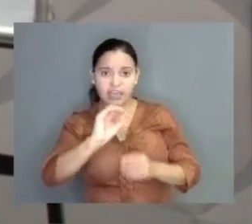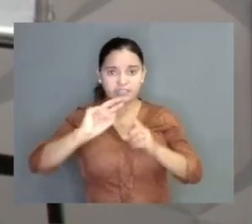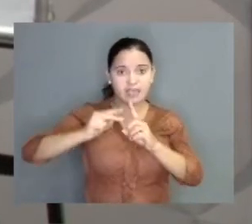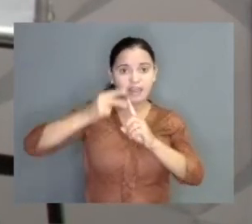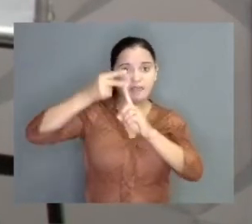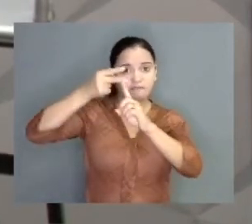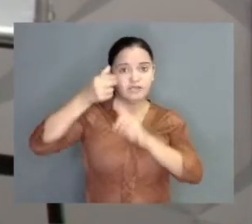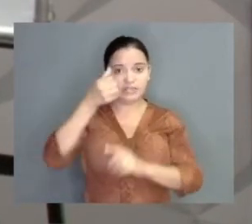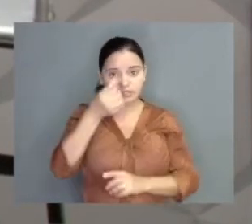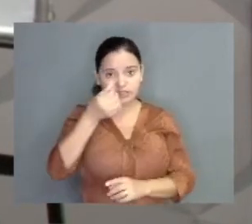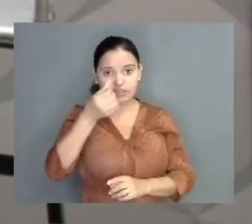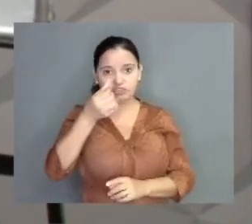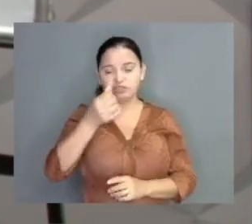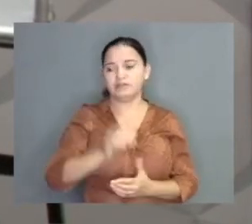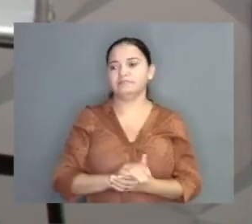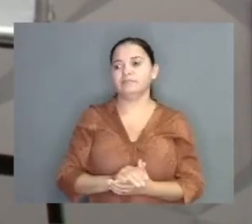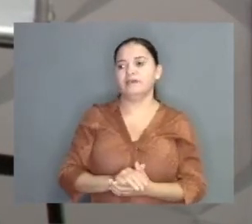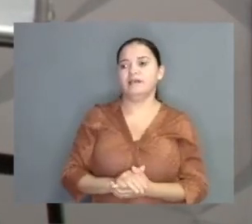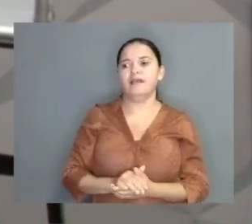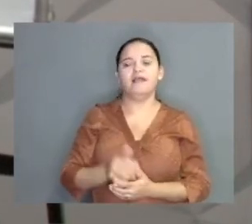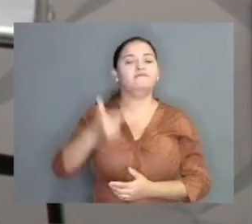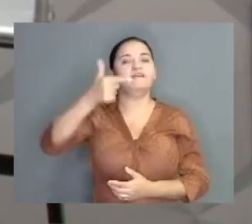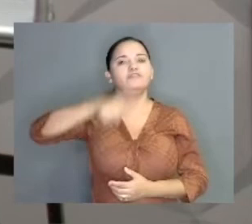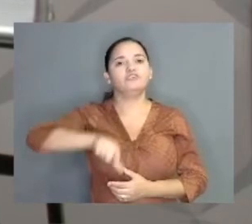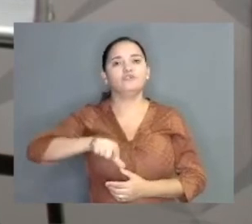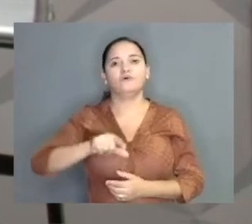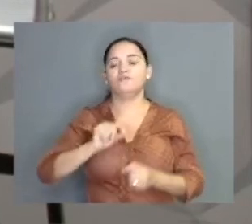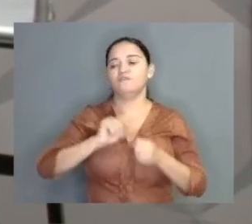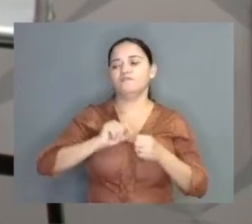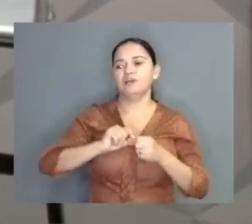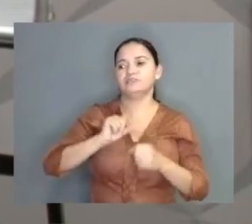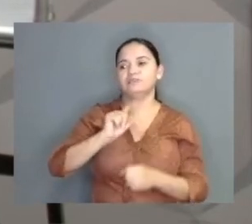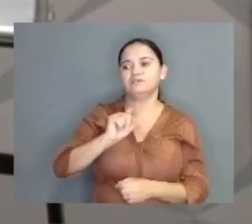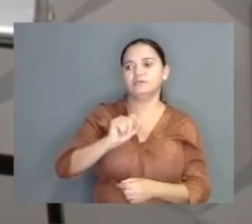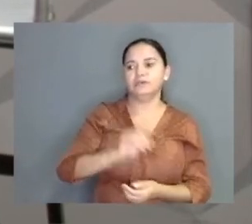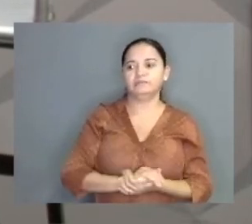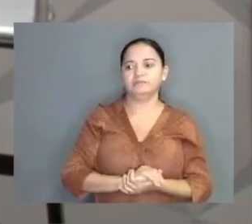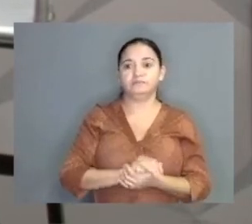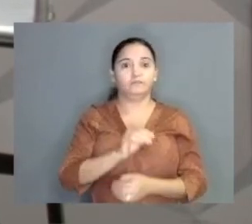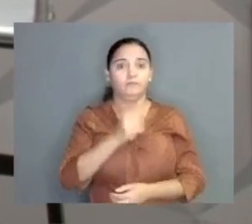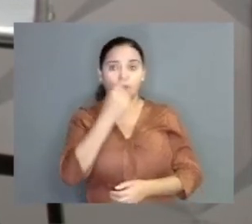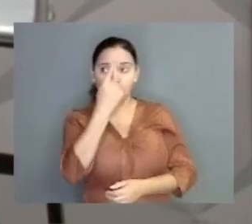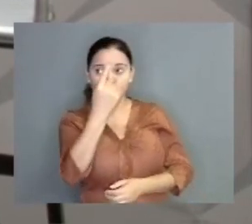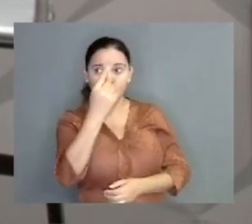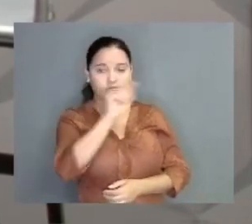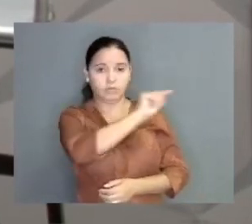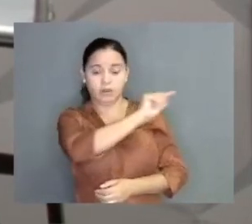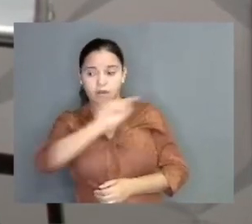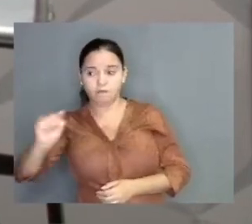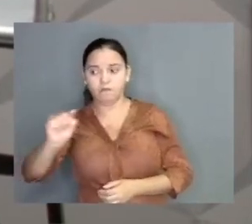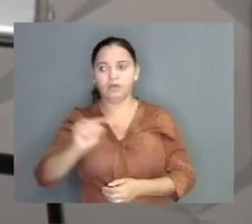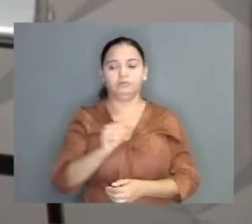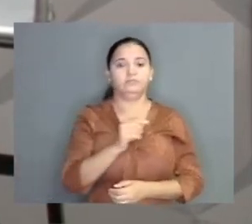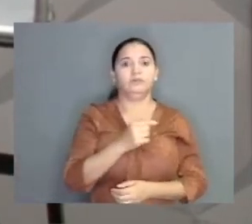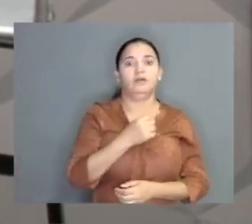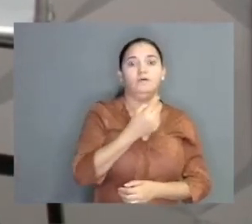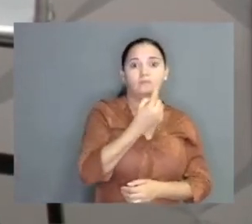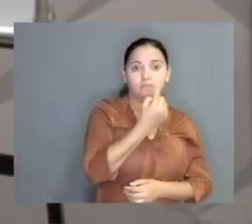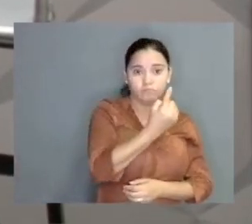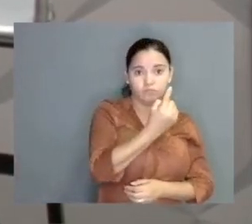1 e repetir aqui ao lado dele, ó, 6 zeros. Então, é